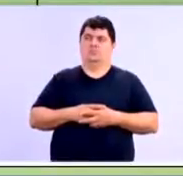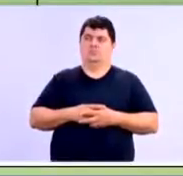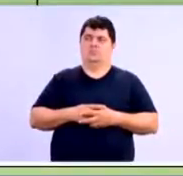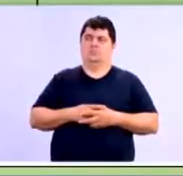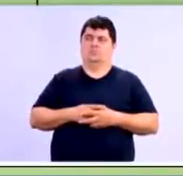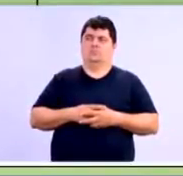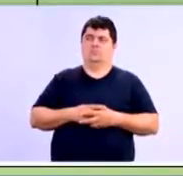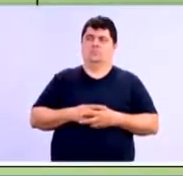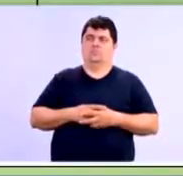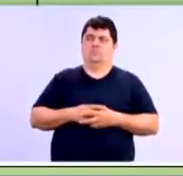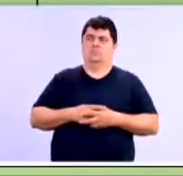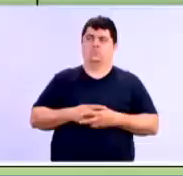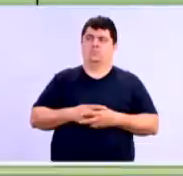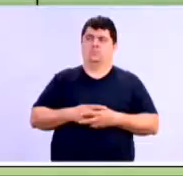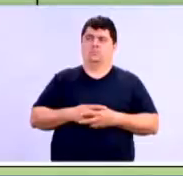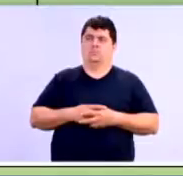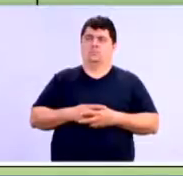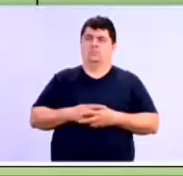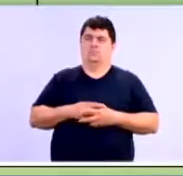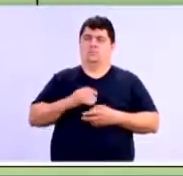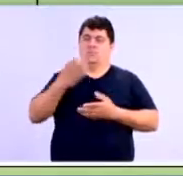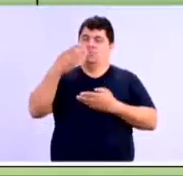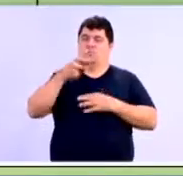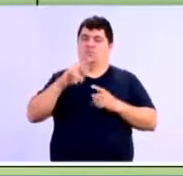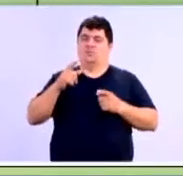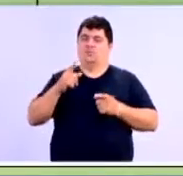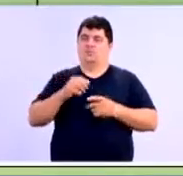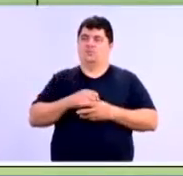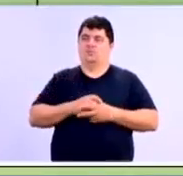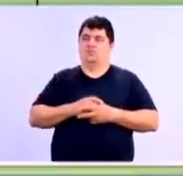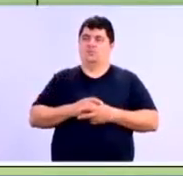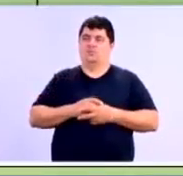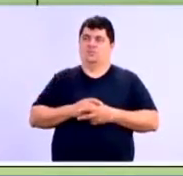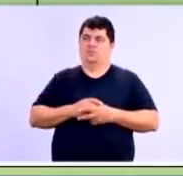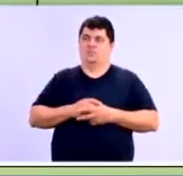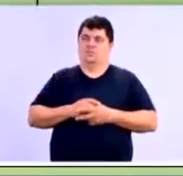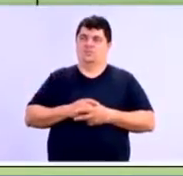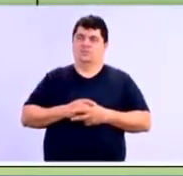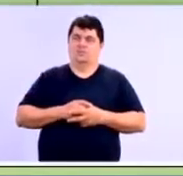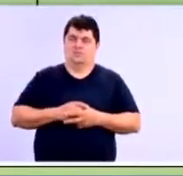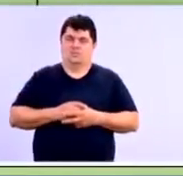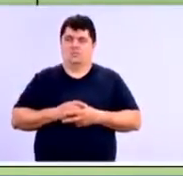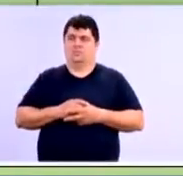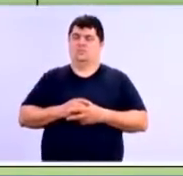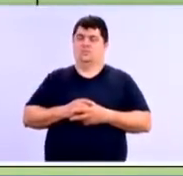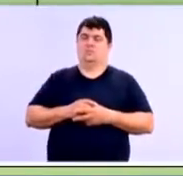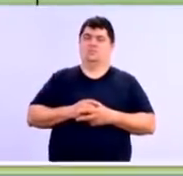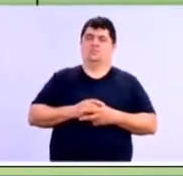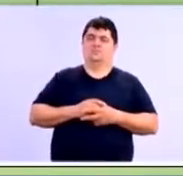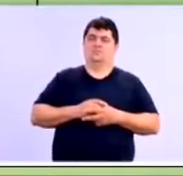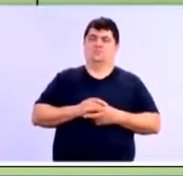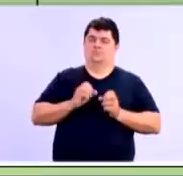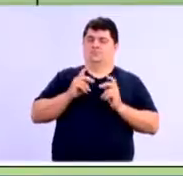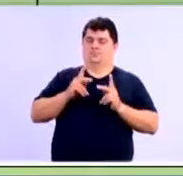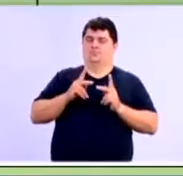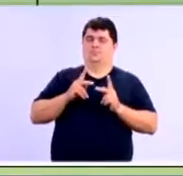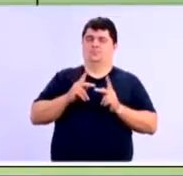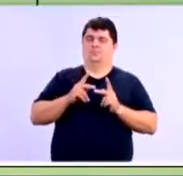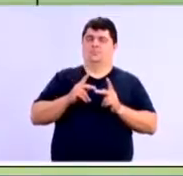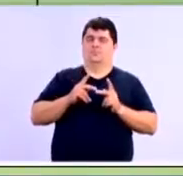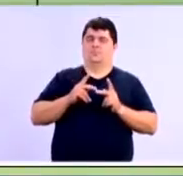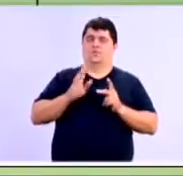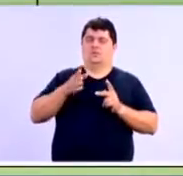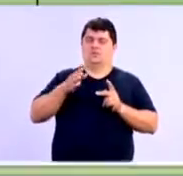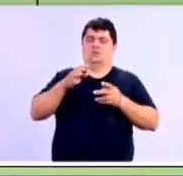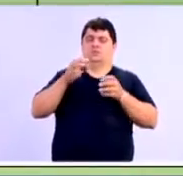Vou colocar um aqui, porque na prova, se der diferente, eu posso cobrar, né? Então, 16,31. Correto? O que a gente